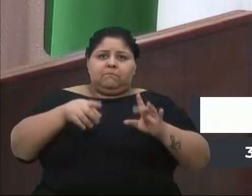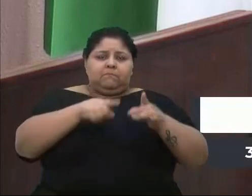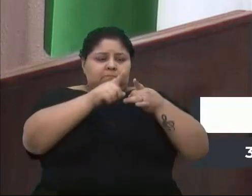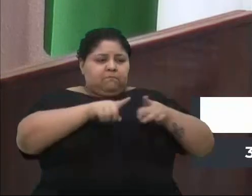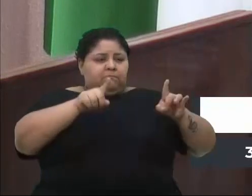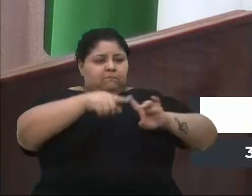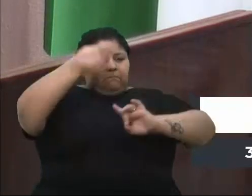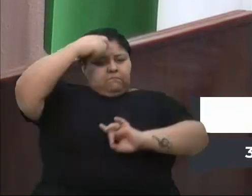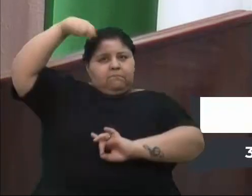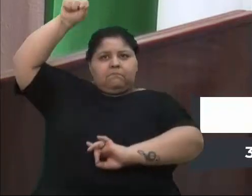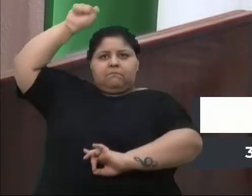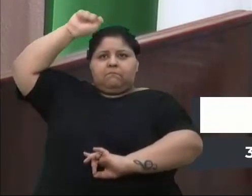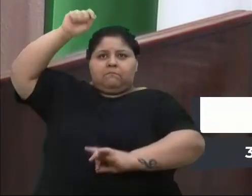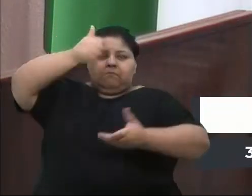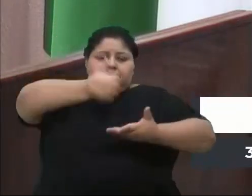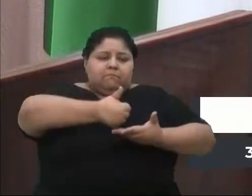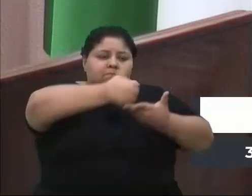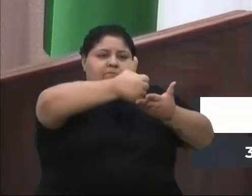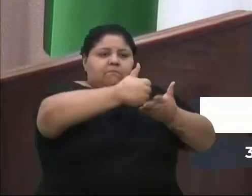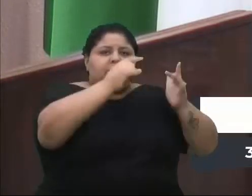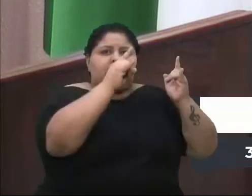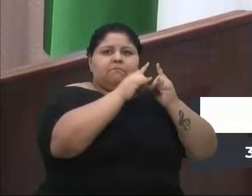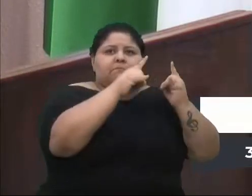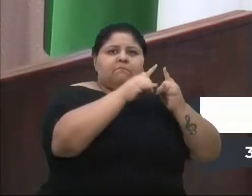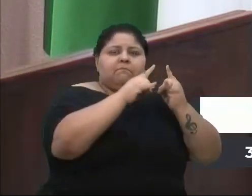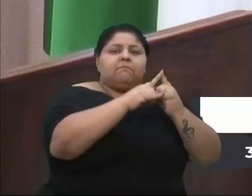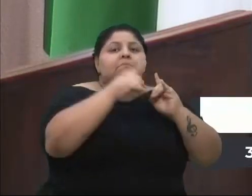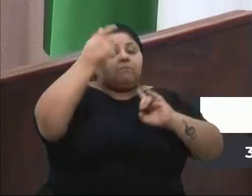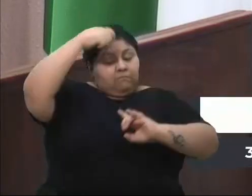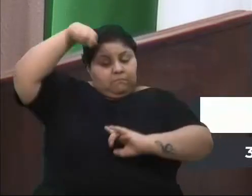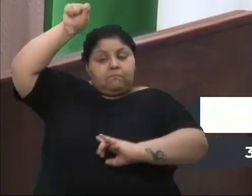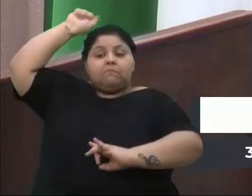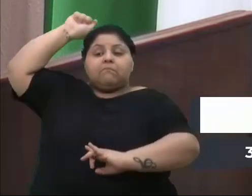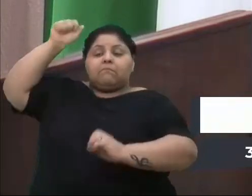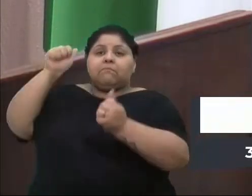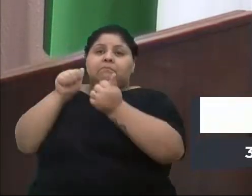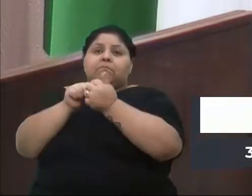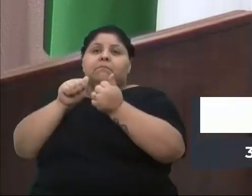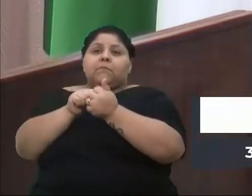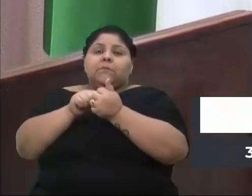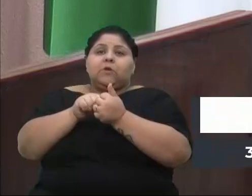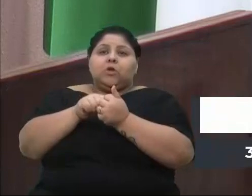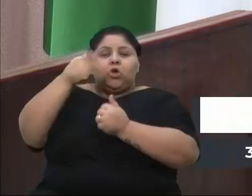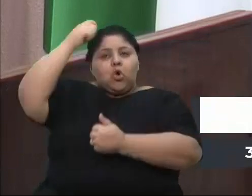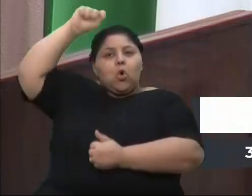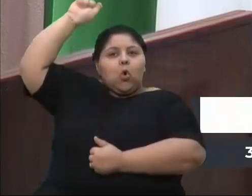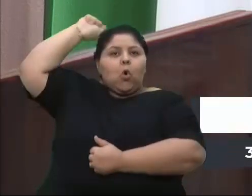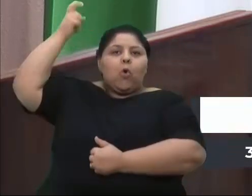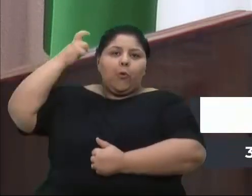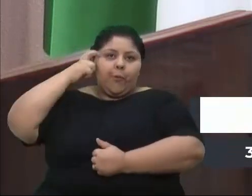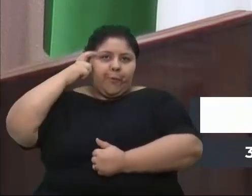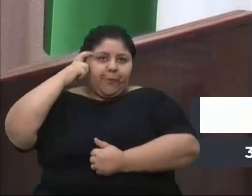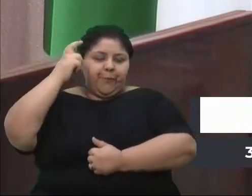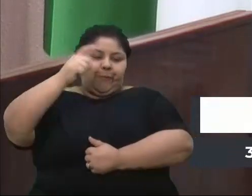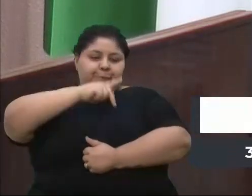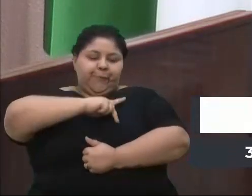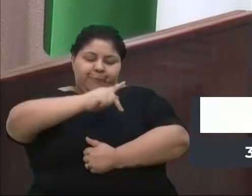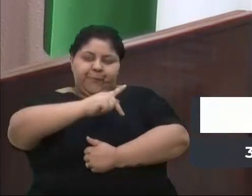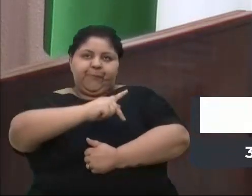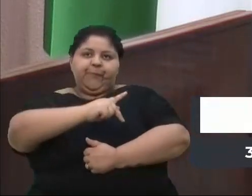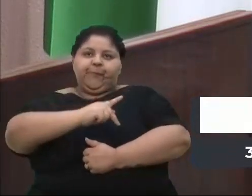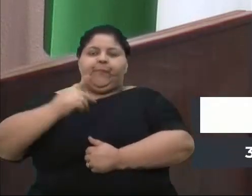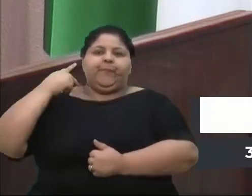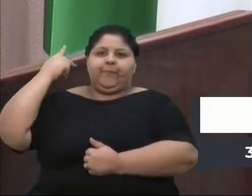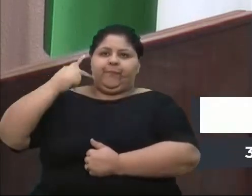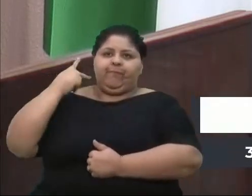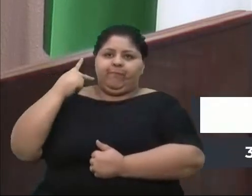que é apoiado institucionalmente pela Universidade de Caxias do Sul através do UX Cultural. Senhor presidente, senhoras